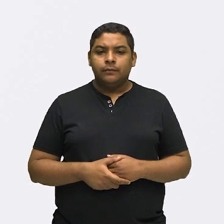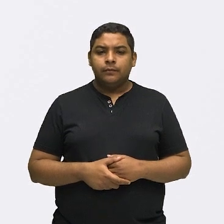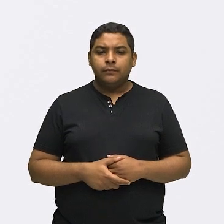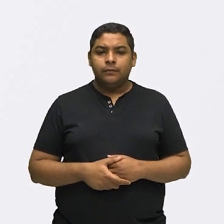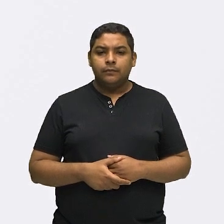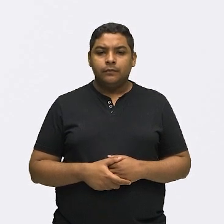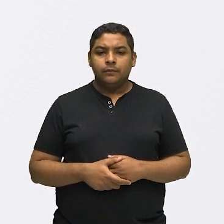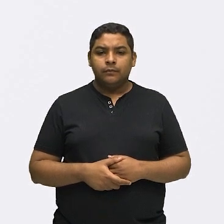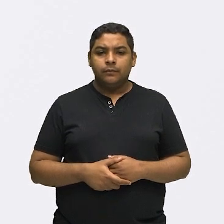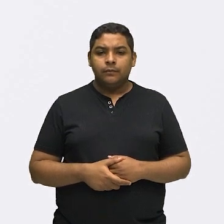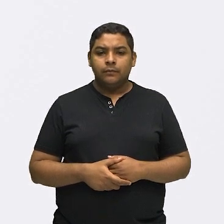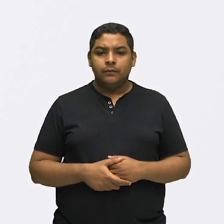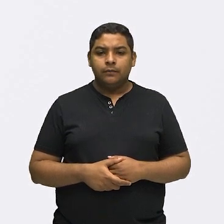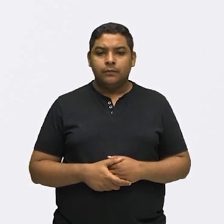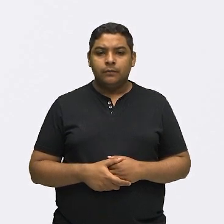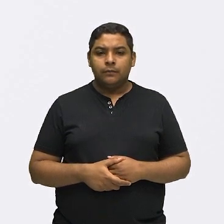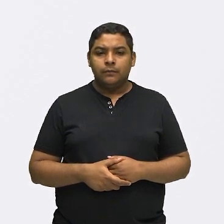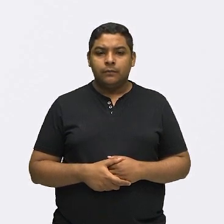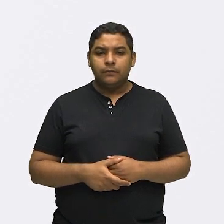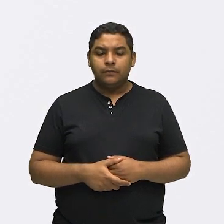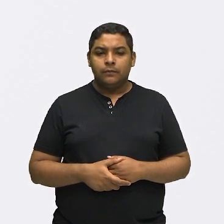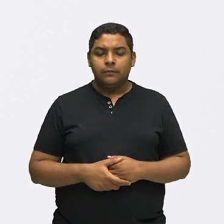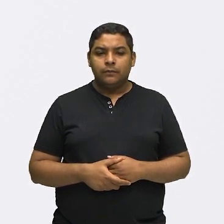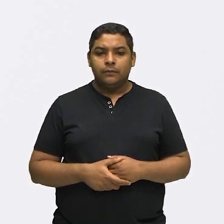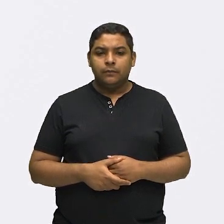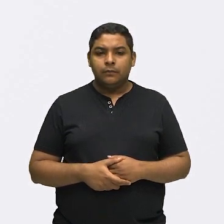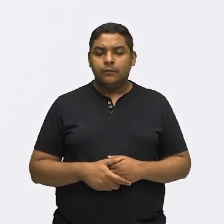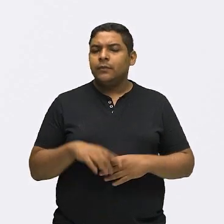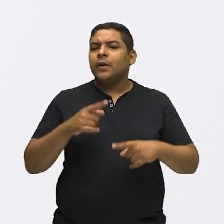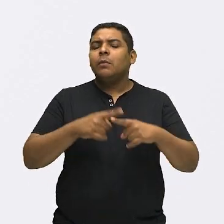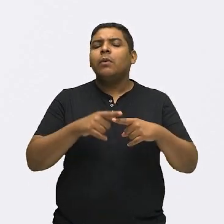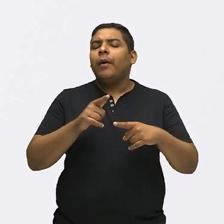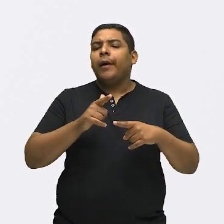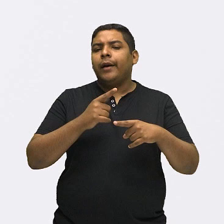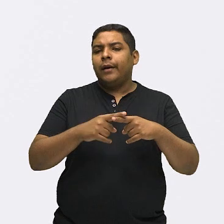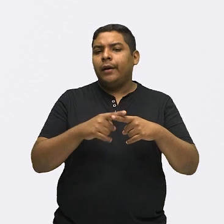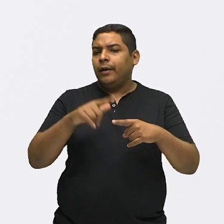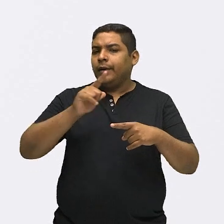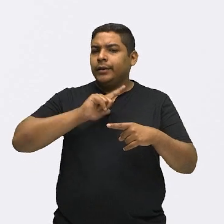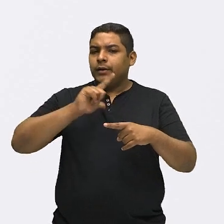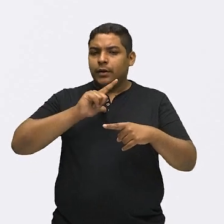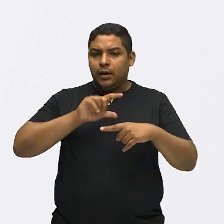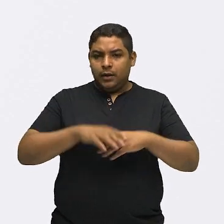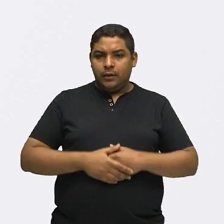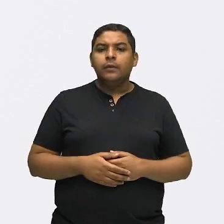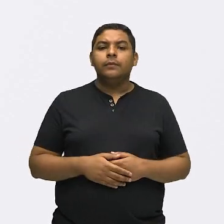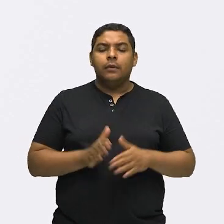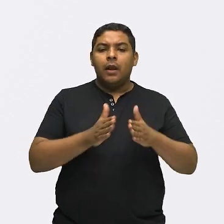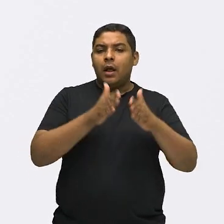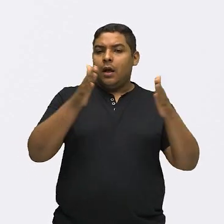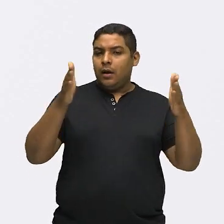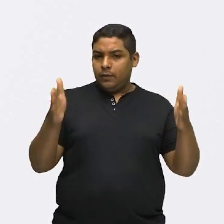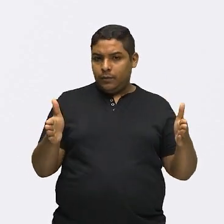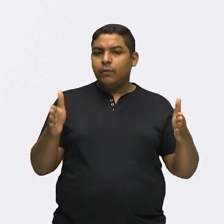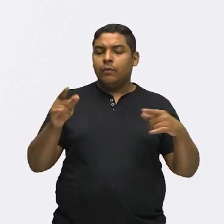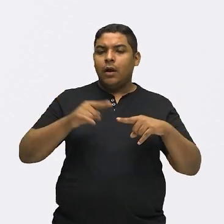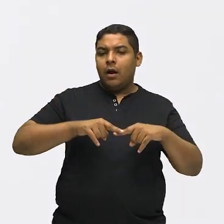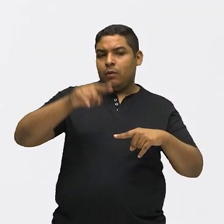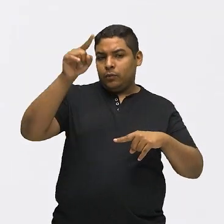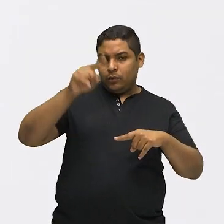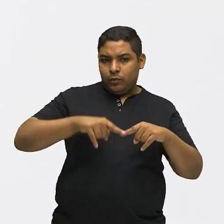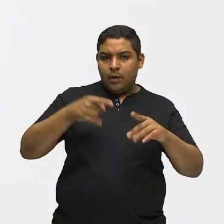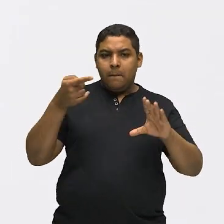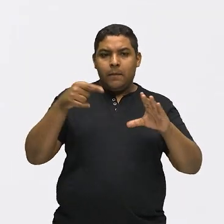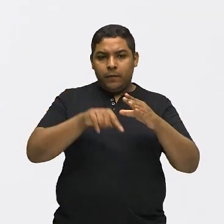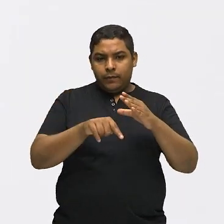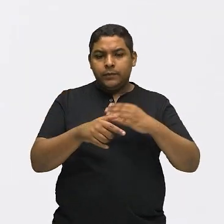Vamos lá? Então, aqui, por que ele tem largura, altura e profundidade? Aí você pode ver, isso